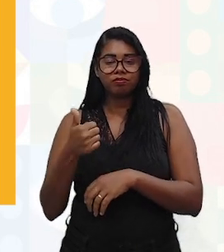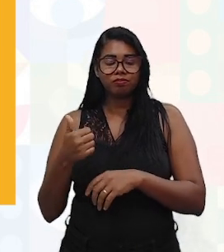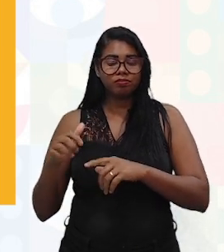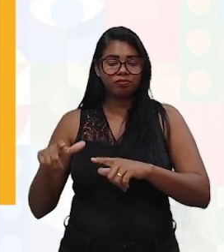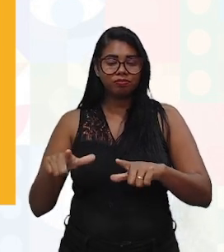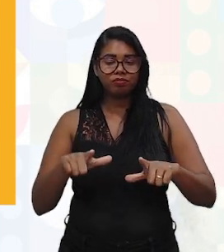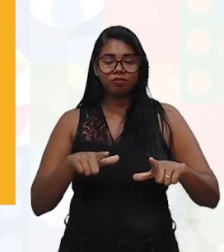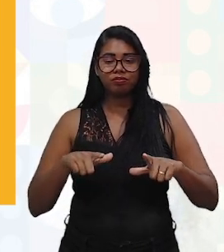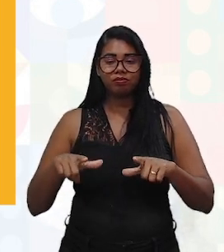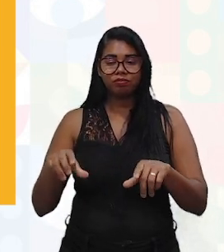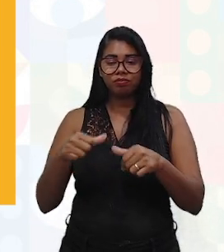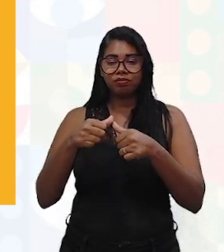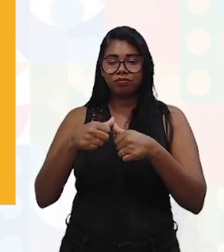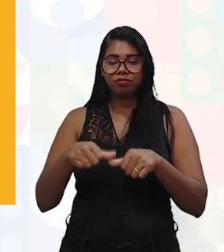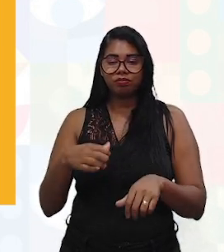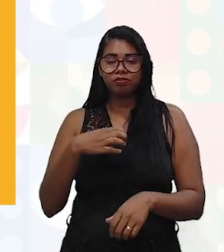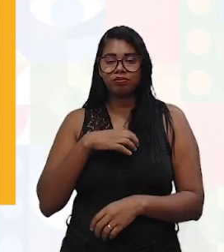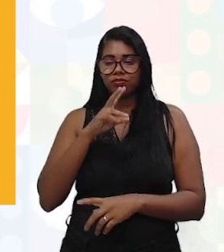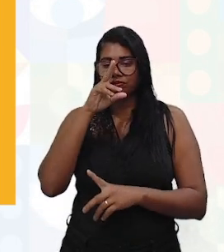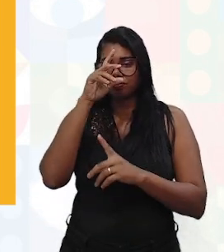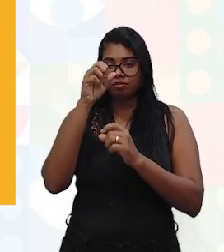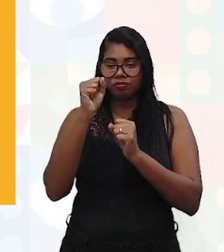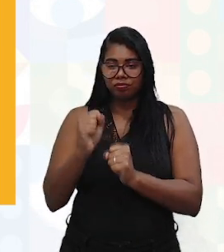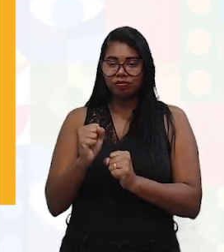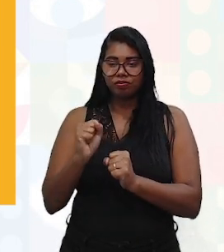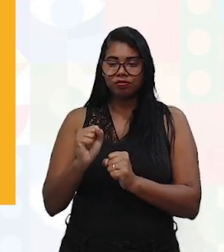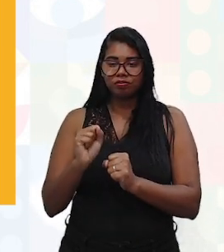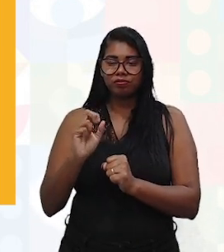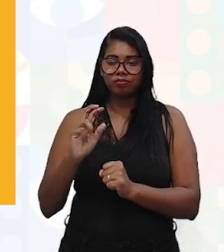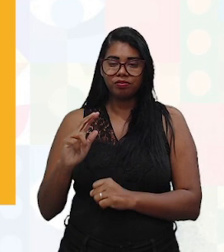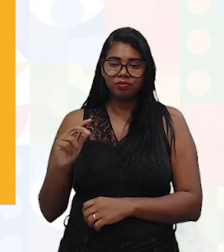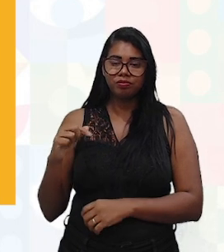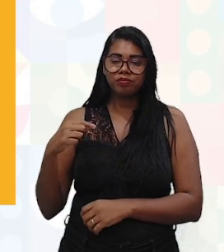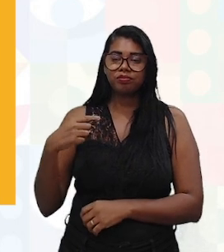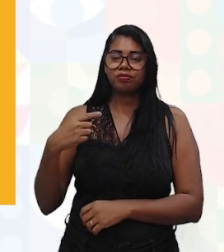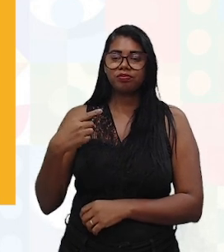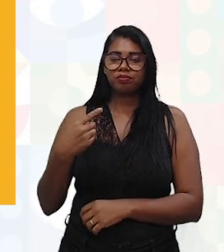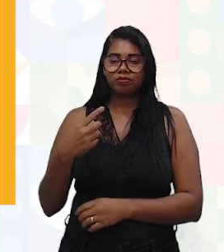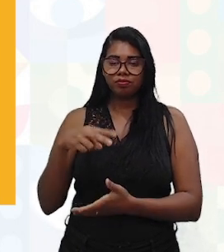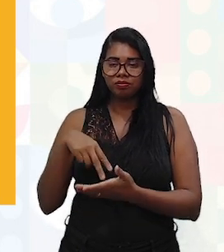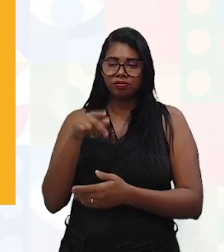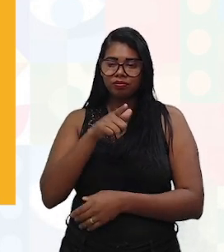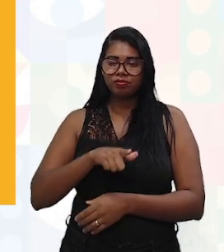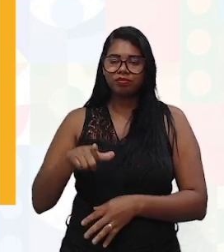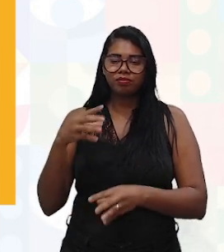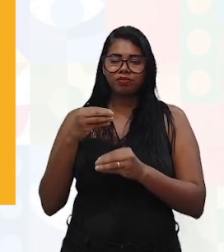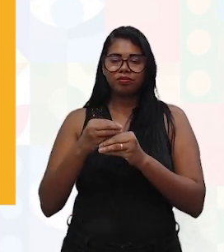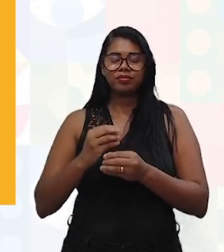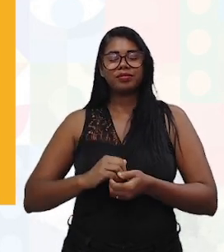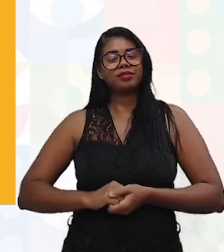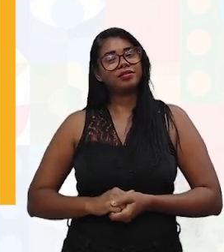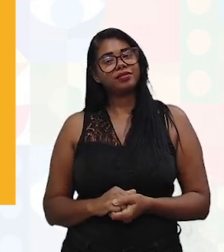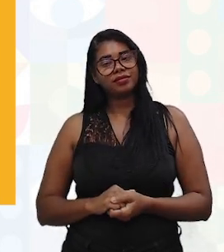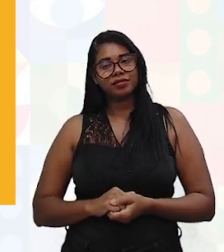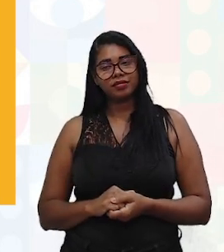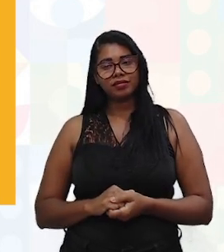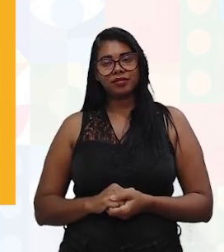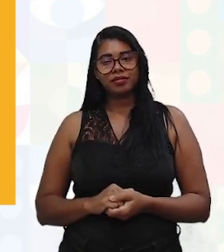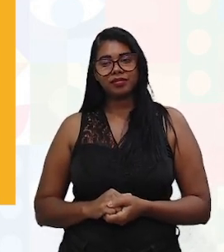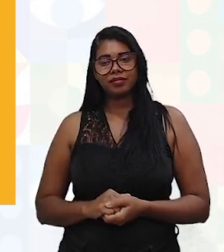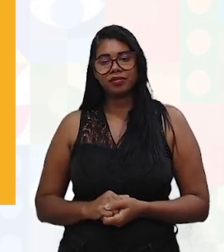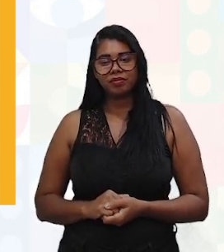ambiente, para poder me sentir mais forte e depois dessa pressão, estar de pé de novo. Eu não digo que a gente vai voltar para o nosso